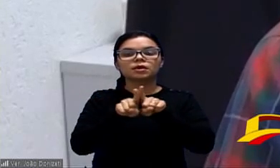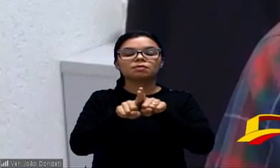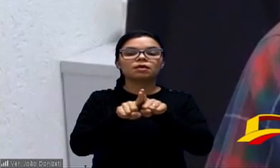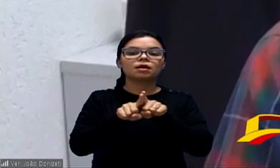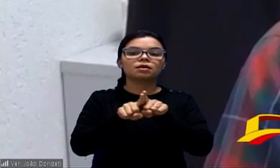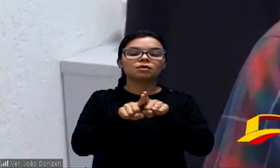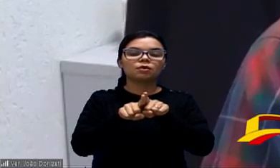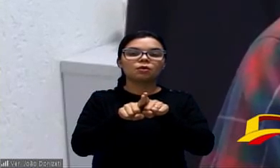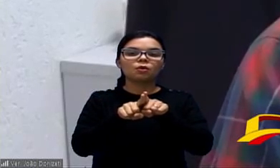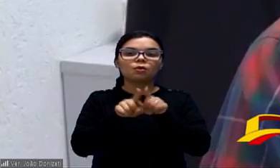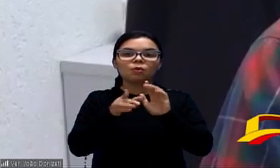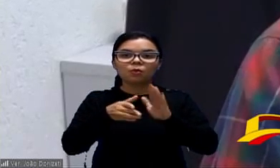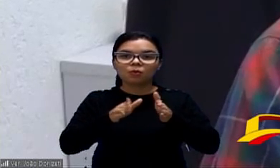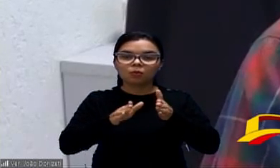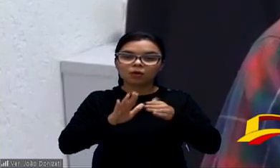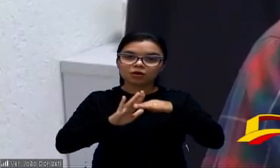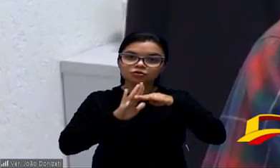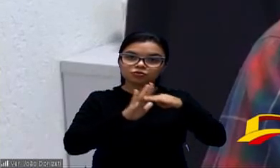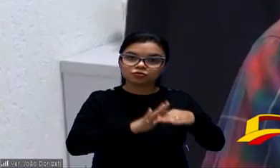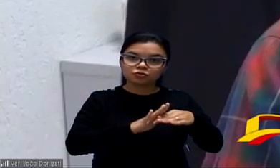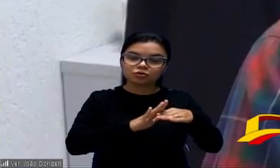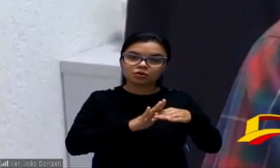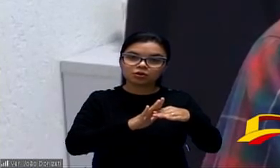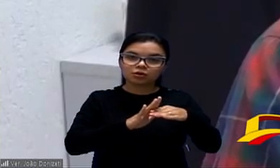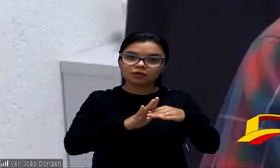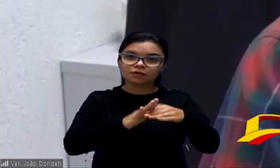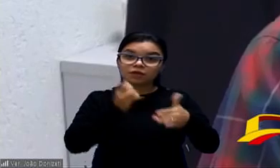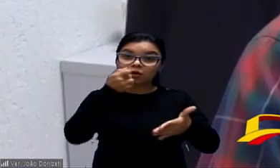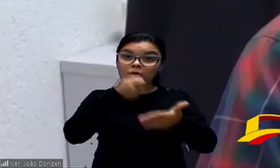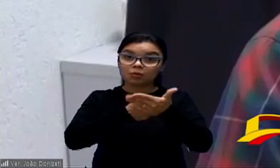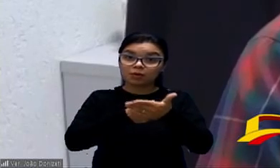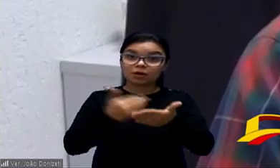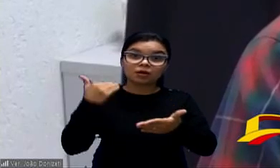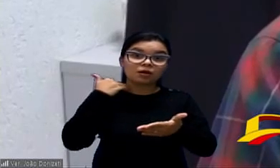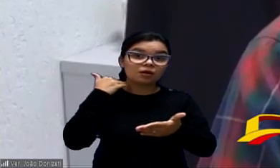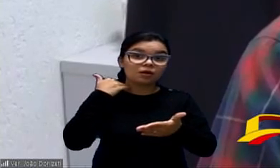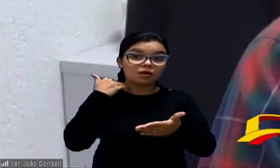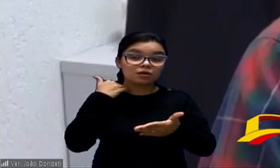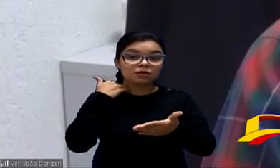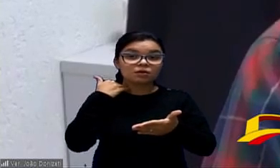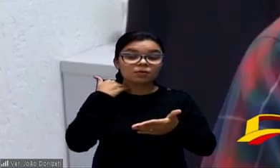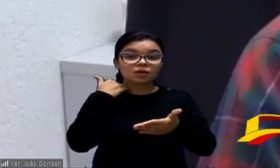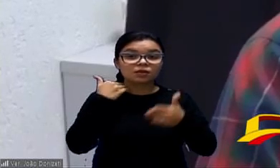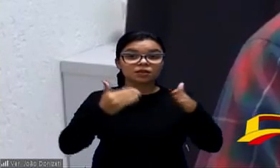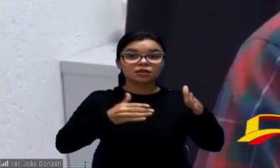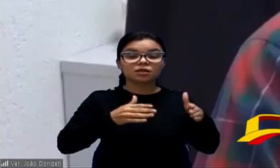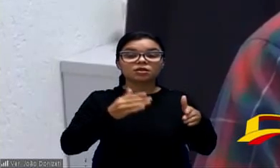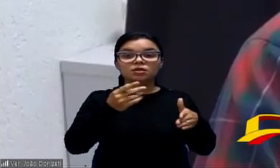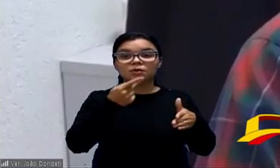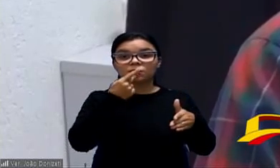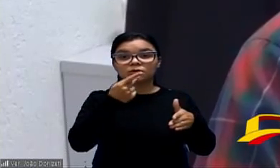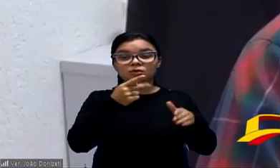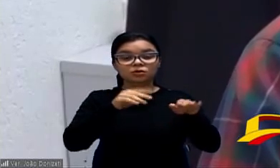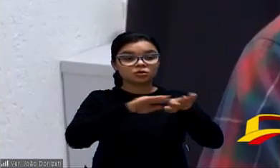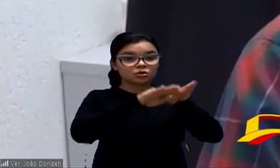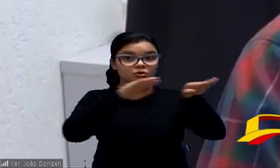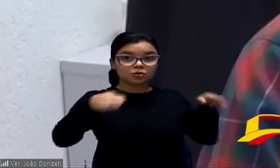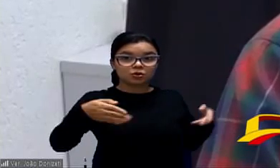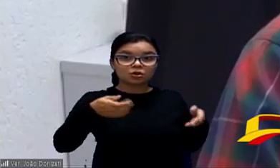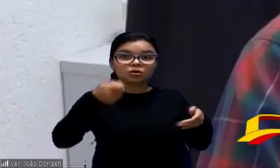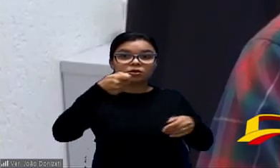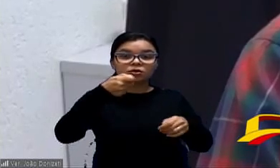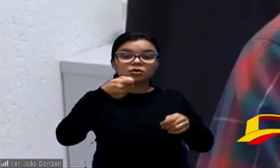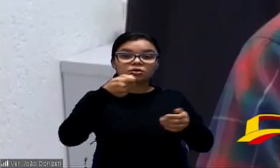razoável, ficam as agências bancárias obrigadas a manter setores de caixa e caixa eletrônico funcionando em